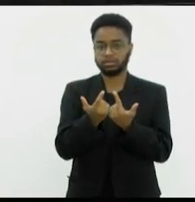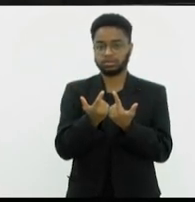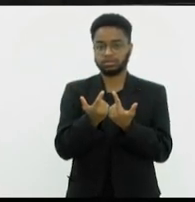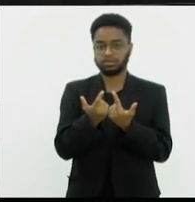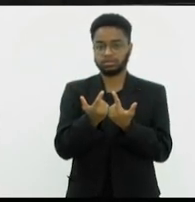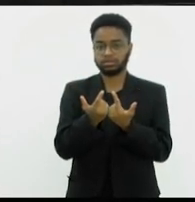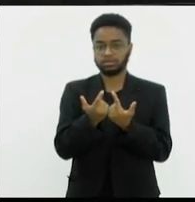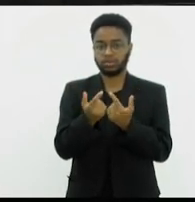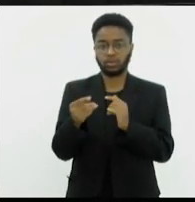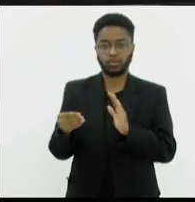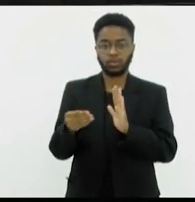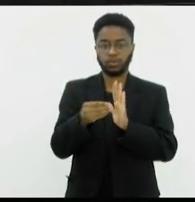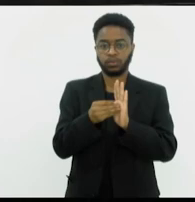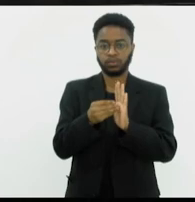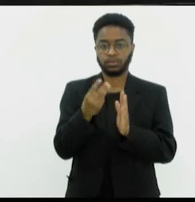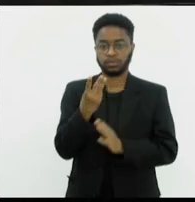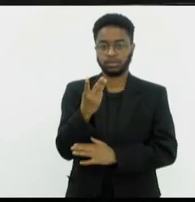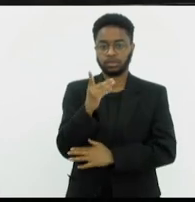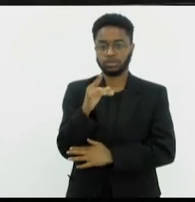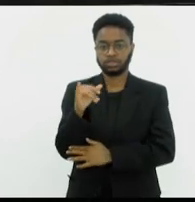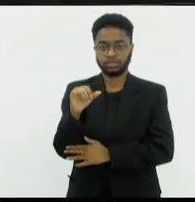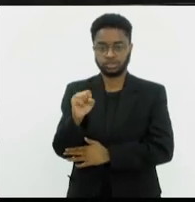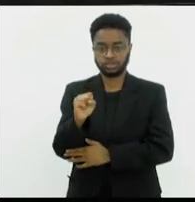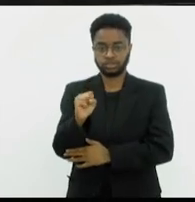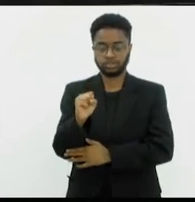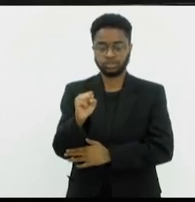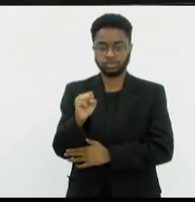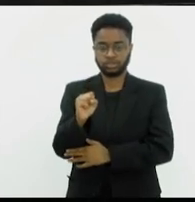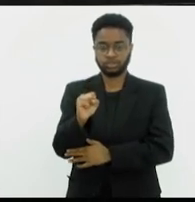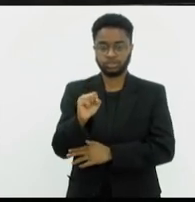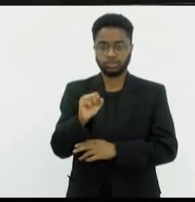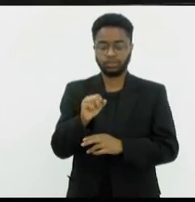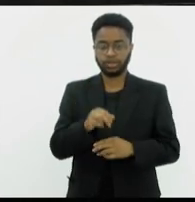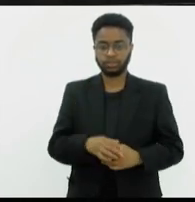decretou 3 dias de luto oficial.